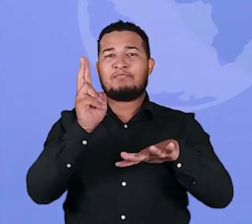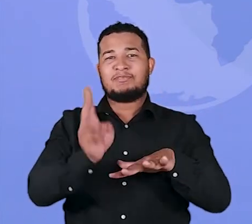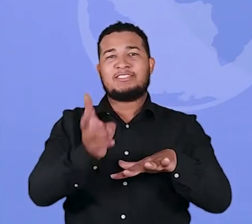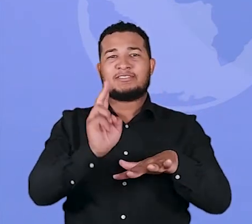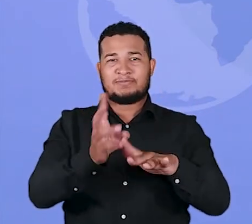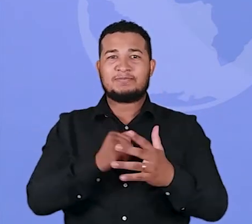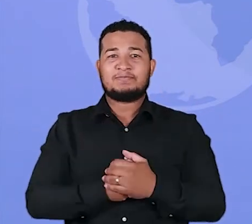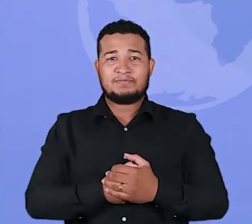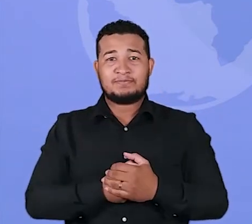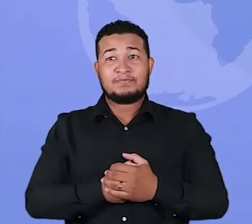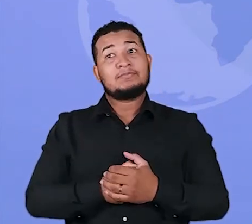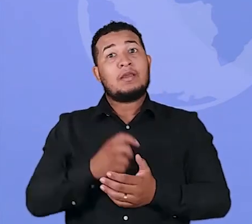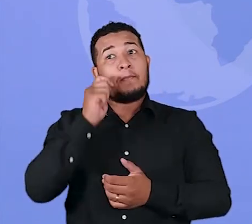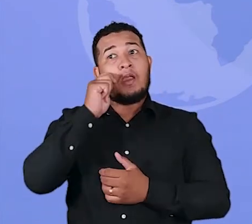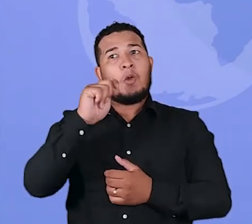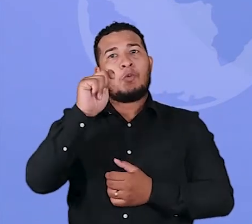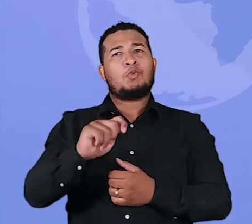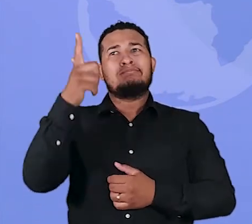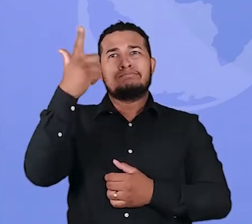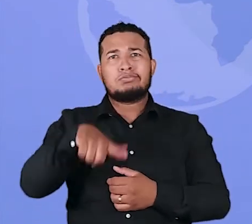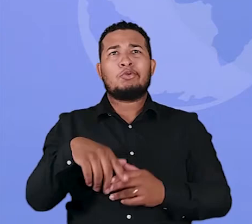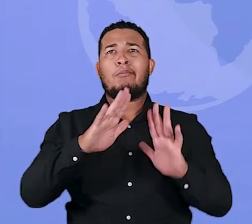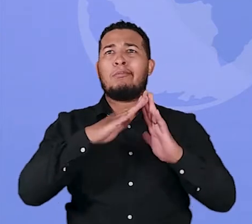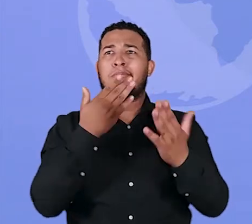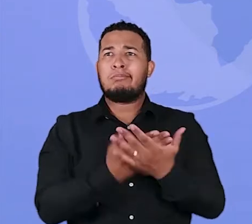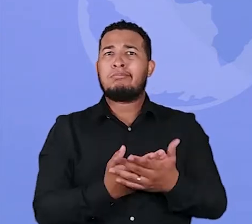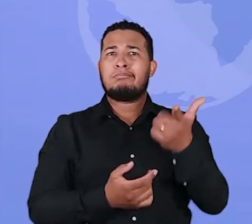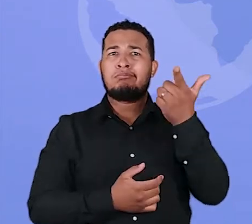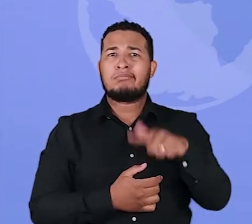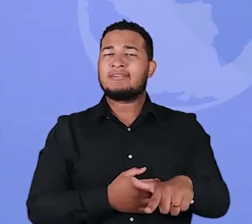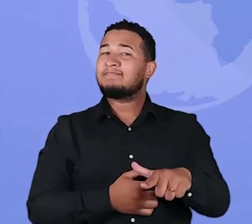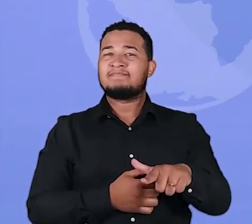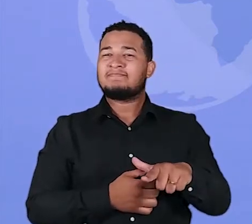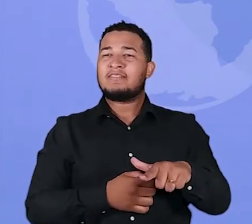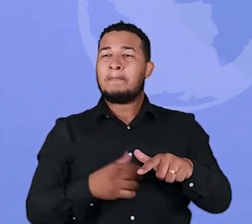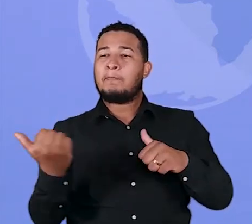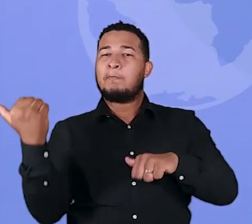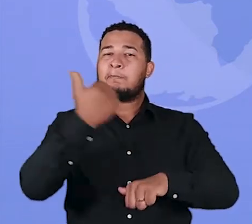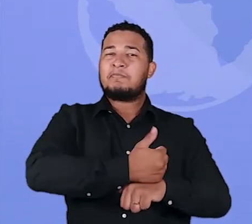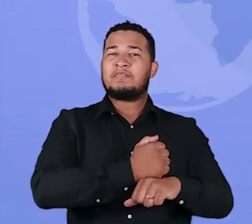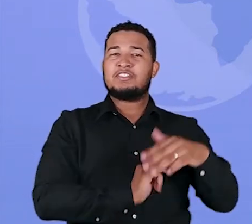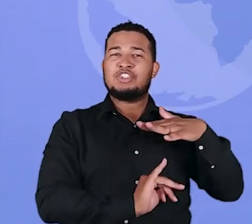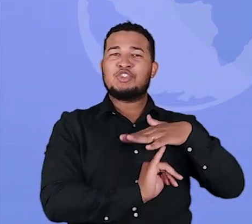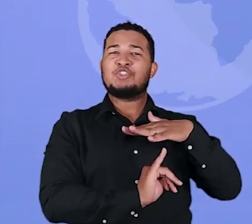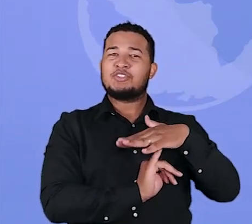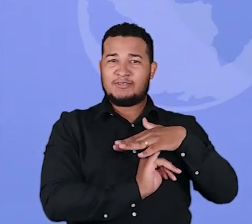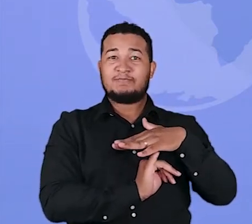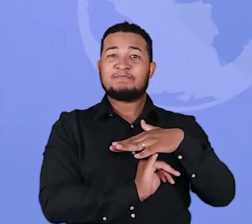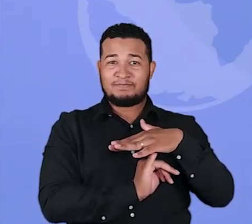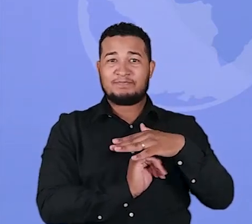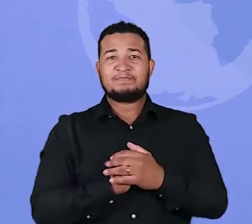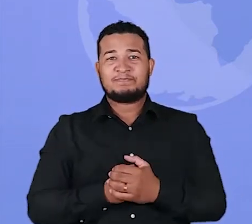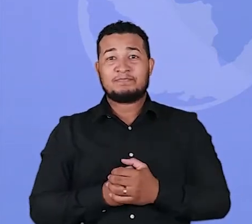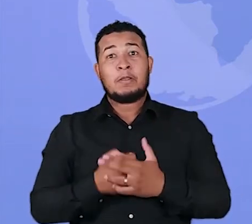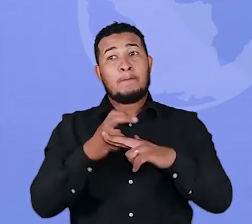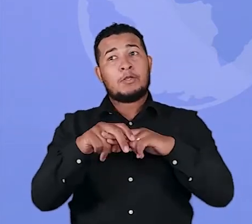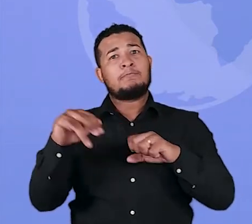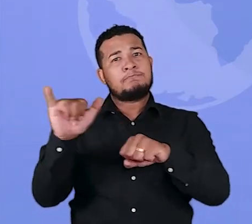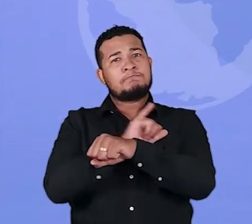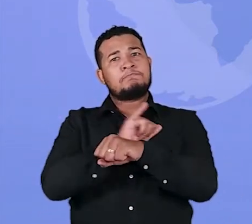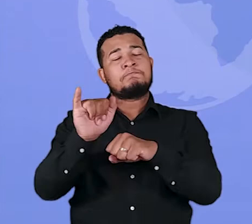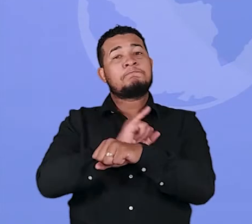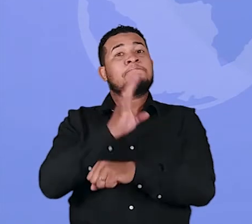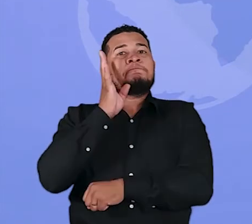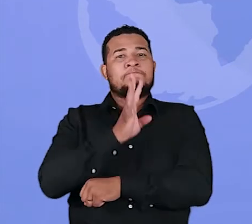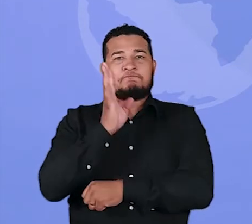lexical. Para o autor não ter que repetir a palavra escola, ele usou instituição. Então isso é um